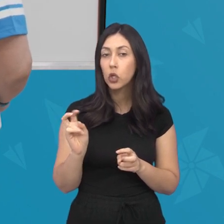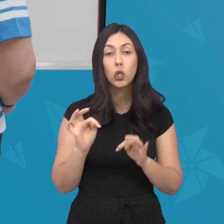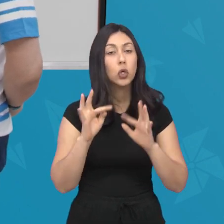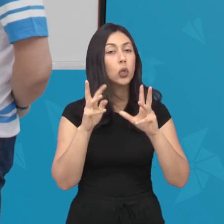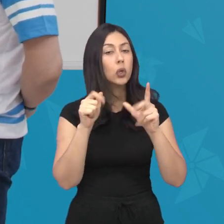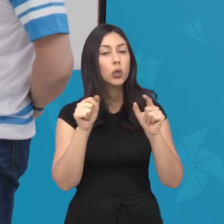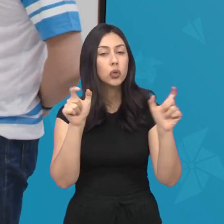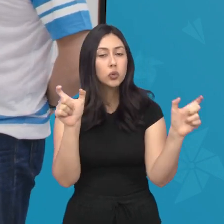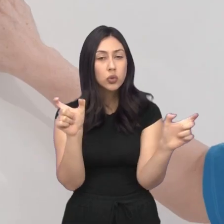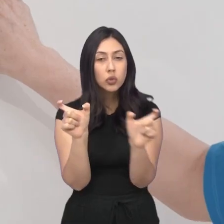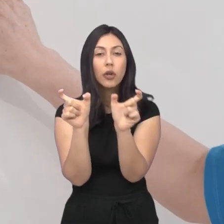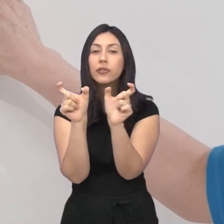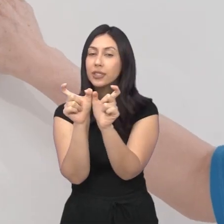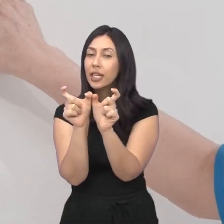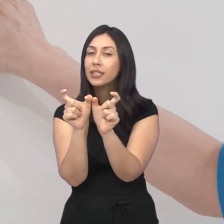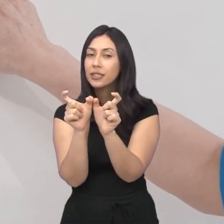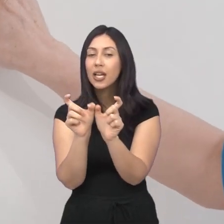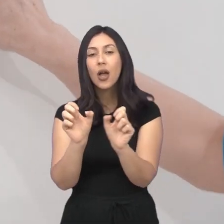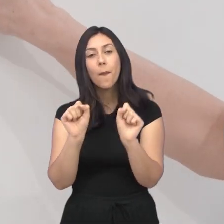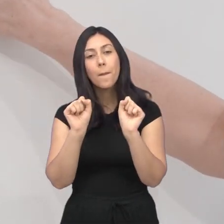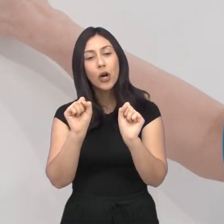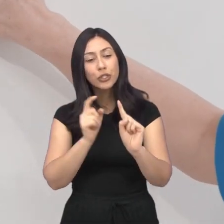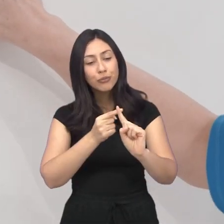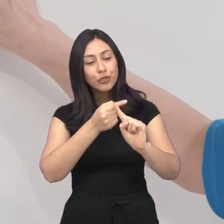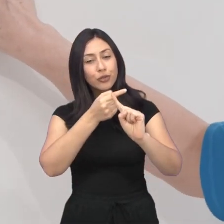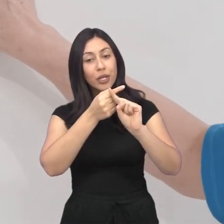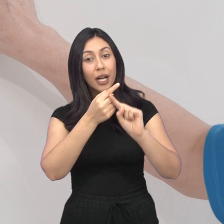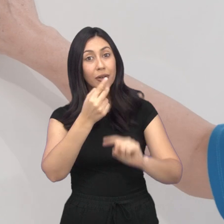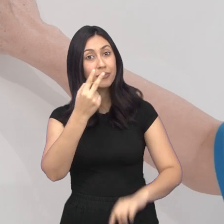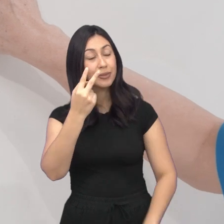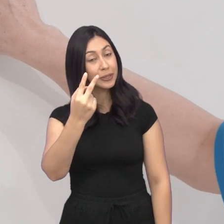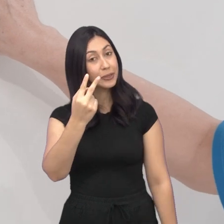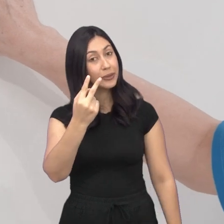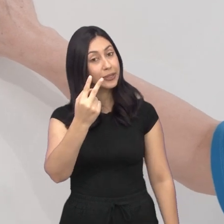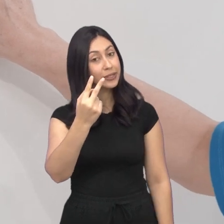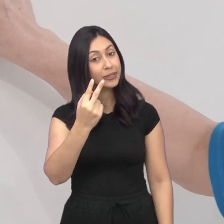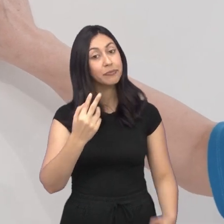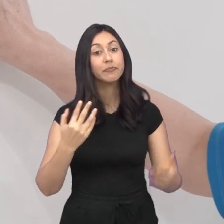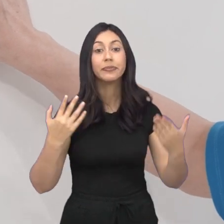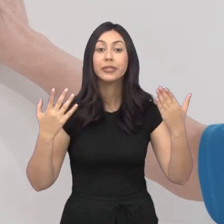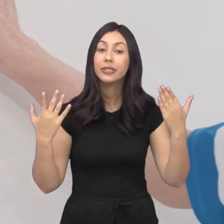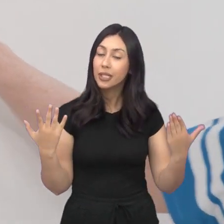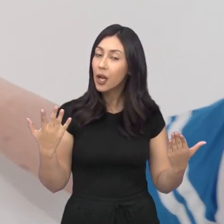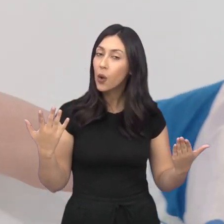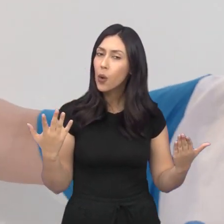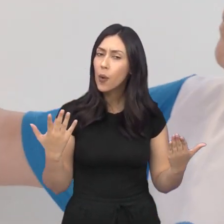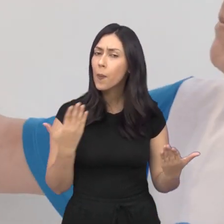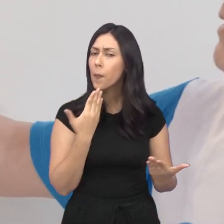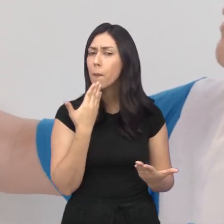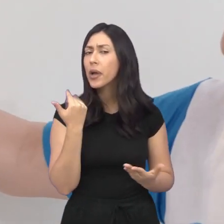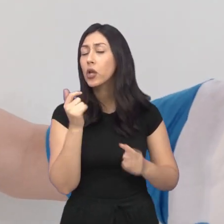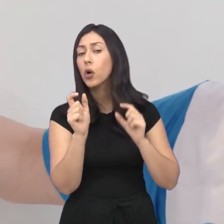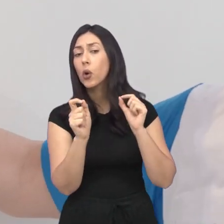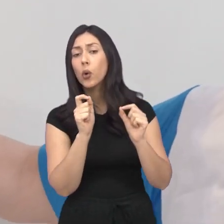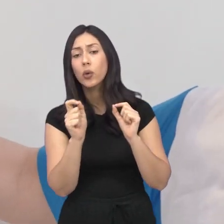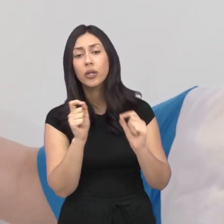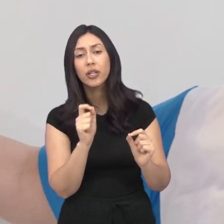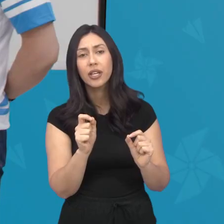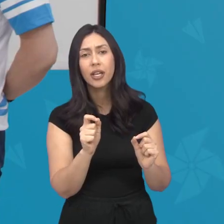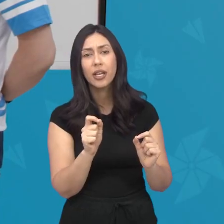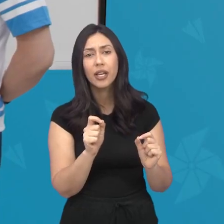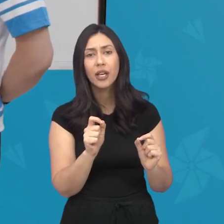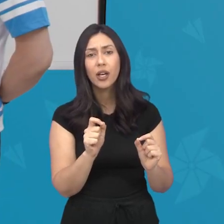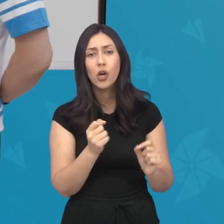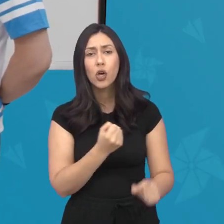todos os coeficientes são múltiplos de 2, inclusive 0. Ok? Então, sempre é melhor você mexer